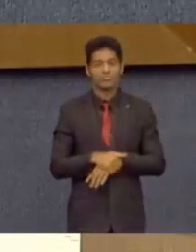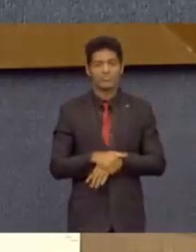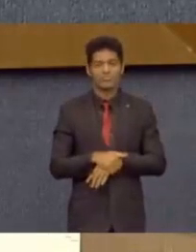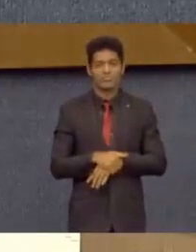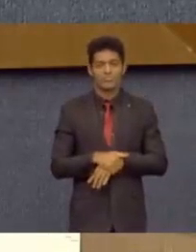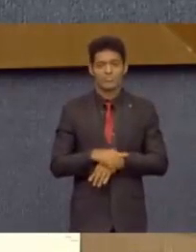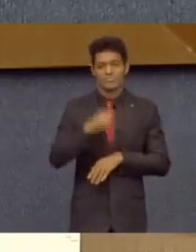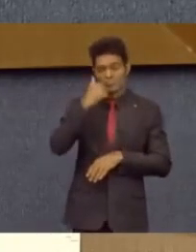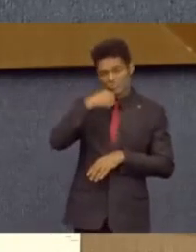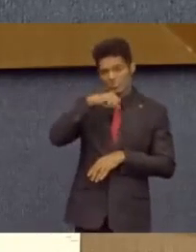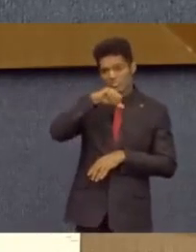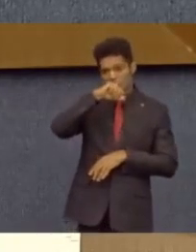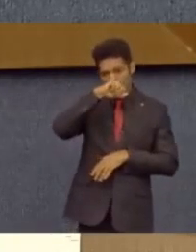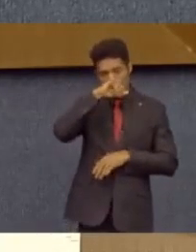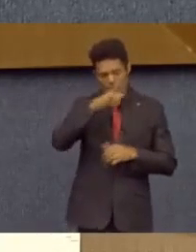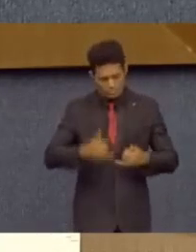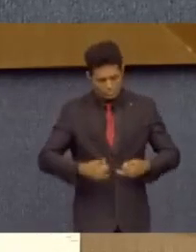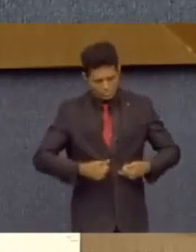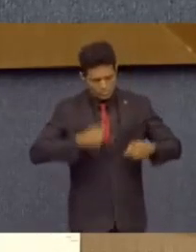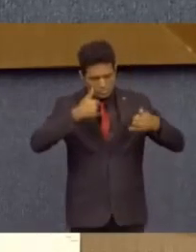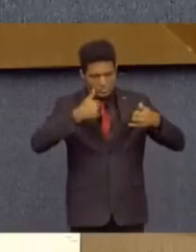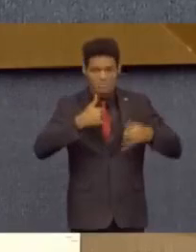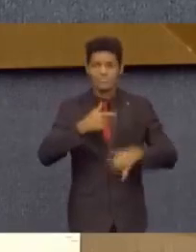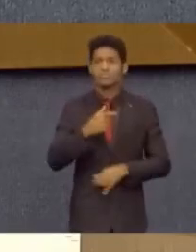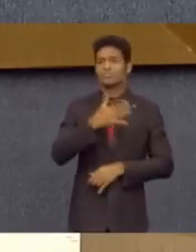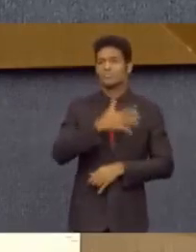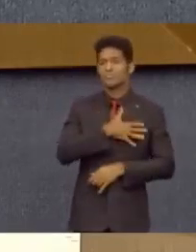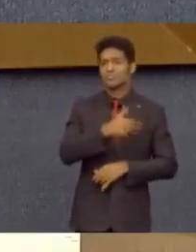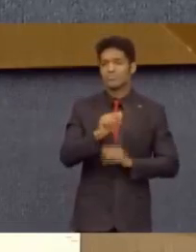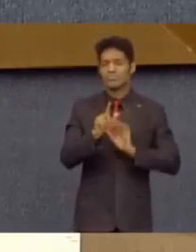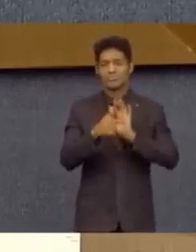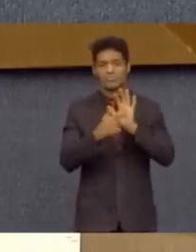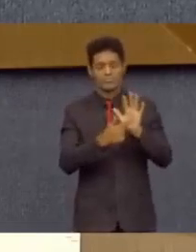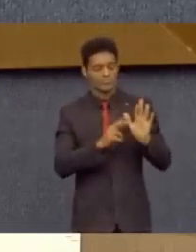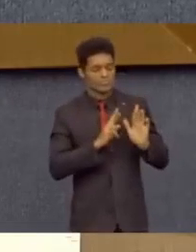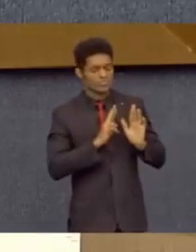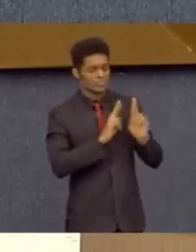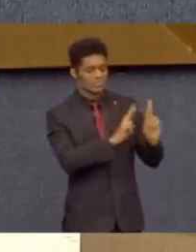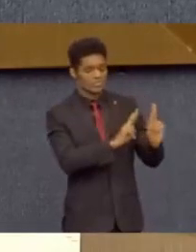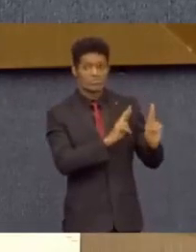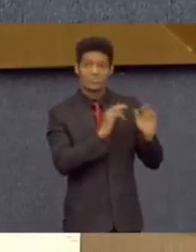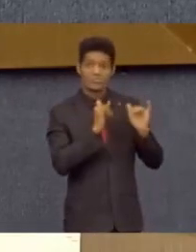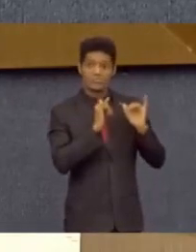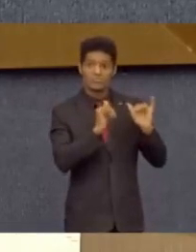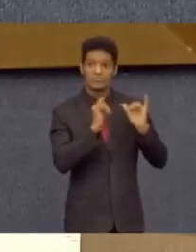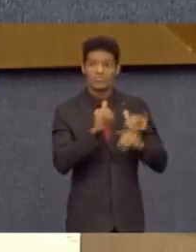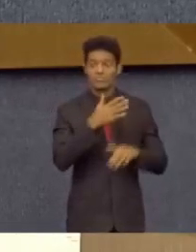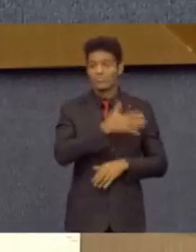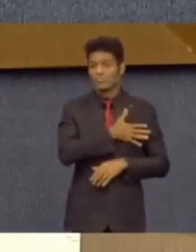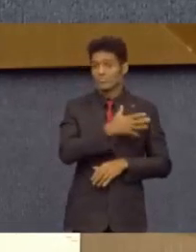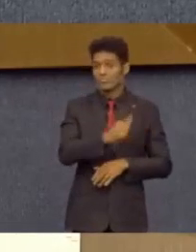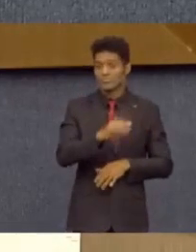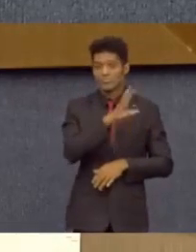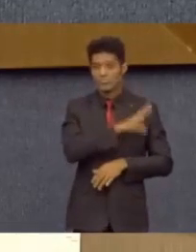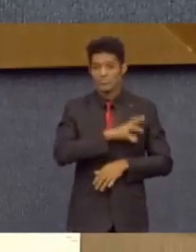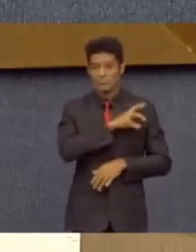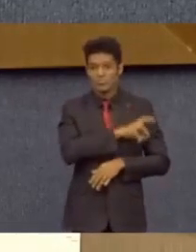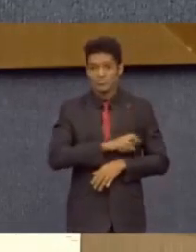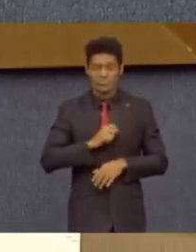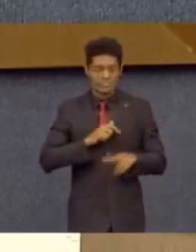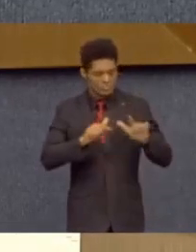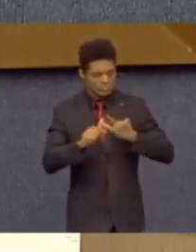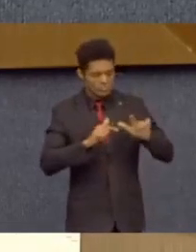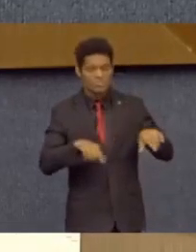caçula, o descreve como um filho muito amoroso, prestativo, alguém que adora